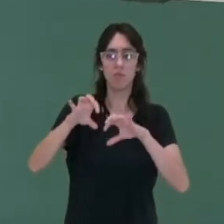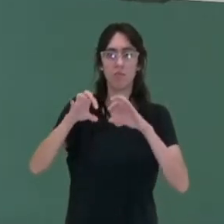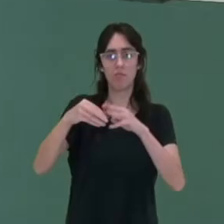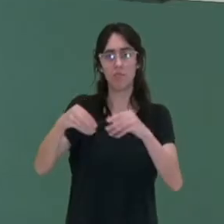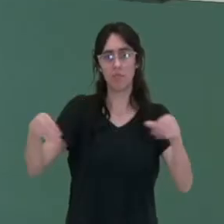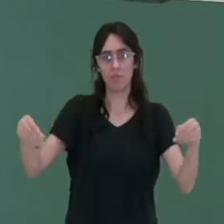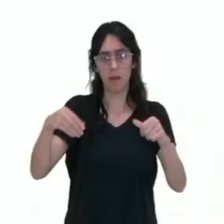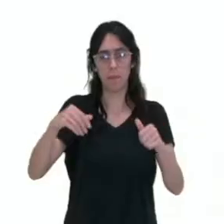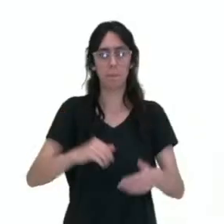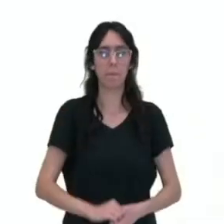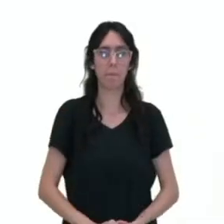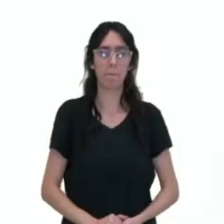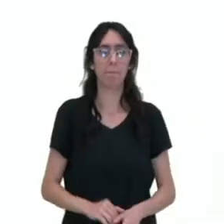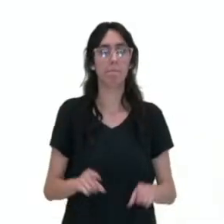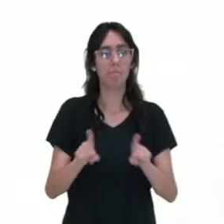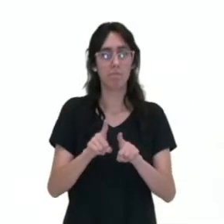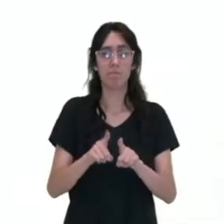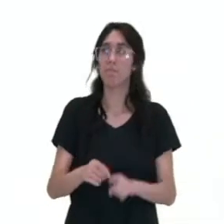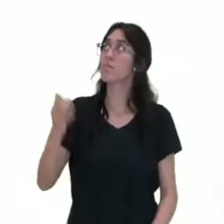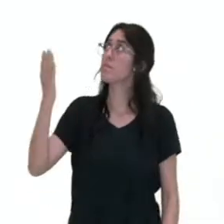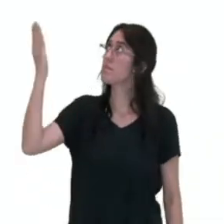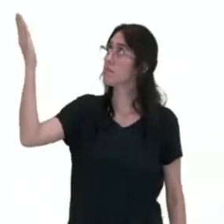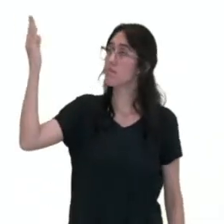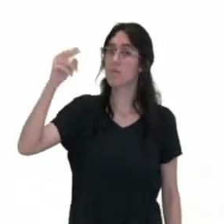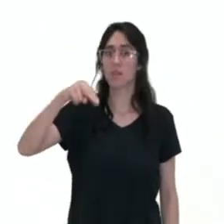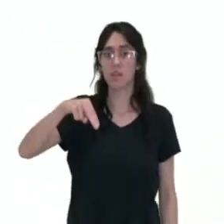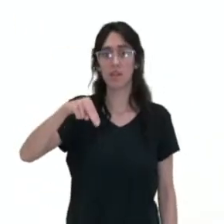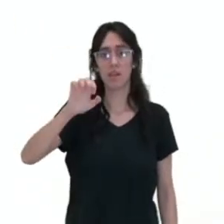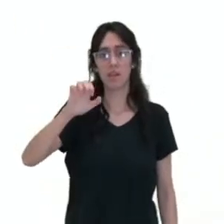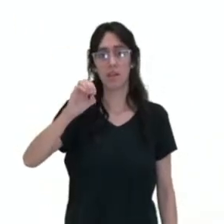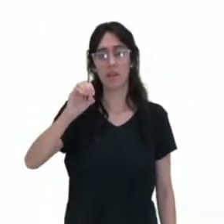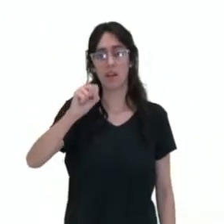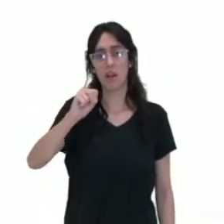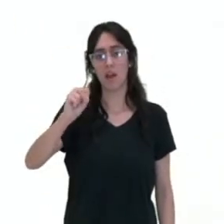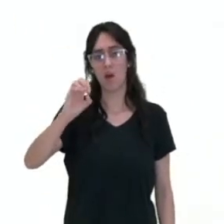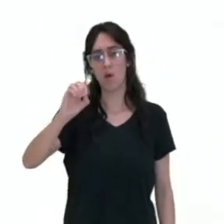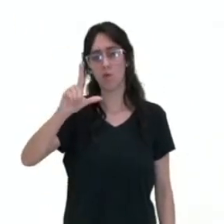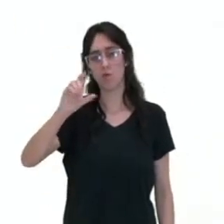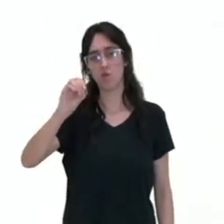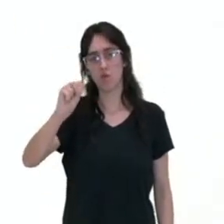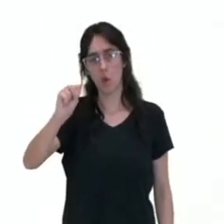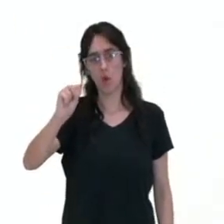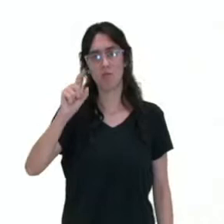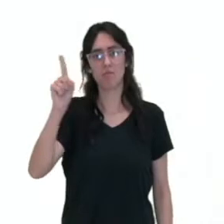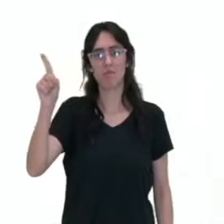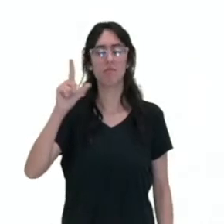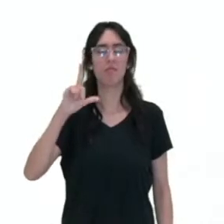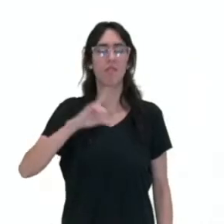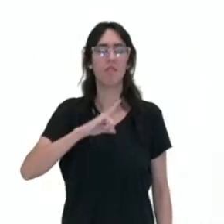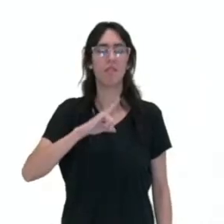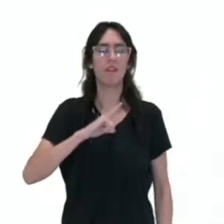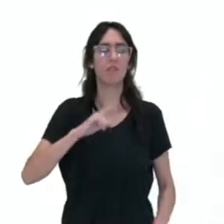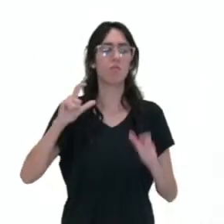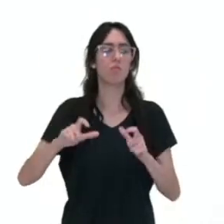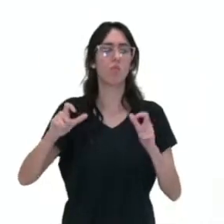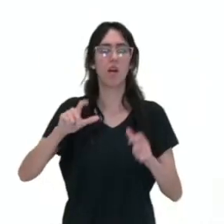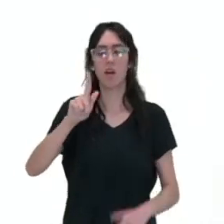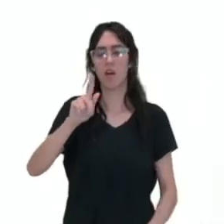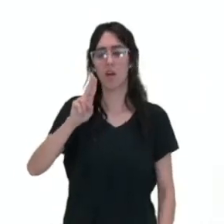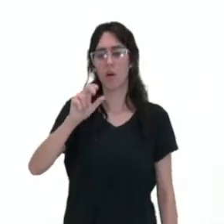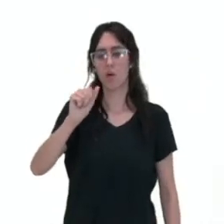Paraná. Aqui nós temos os neossolos, que são presentes no município de Guarapuava, que são solos rasos em